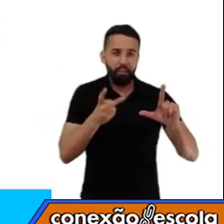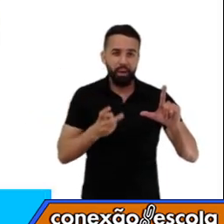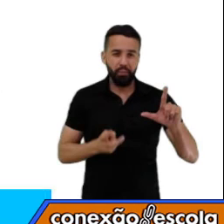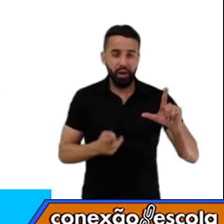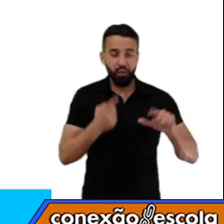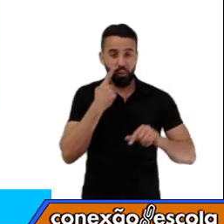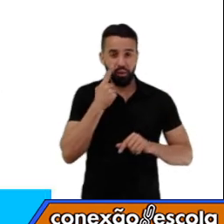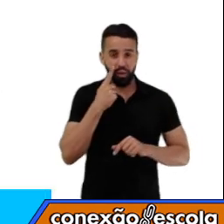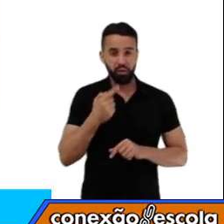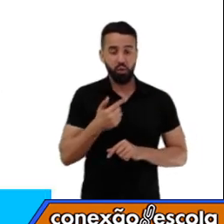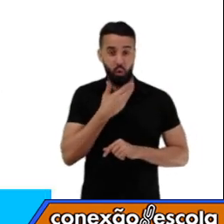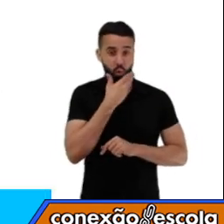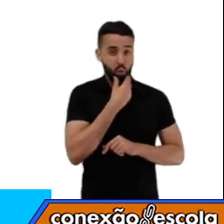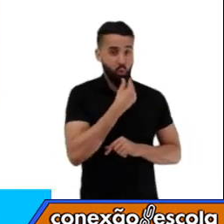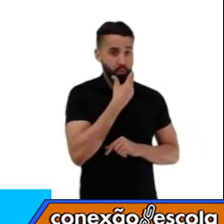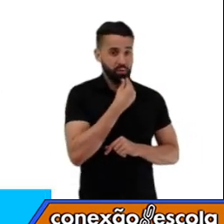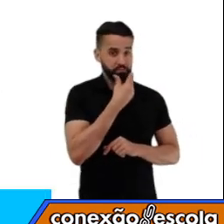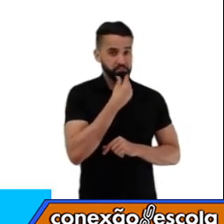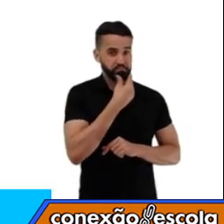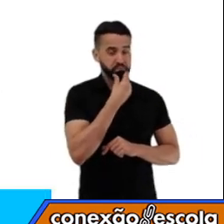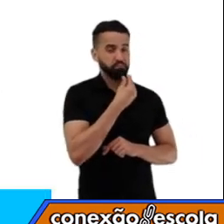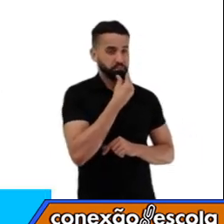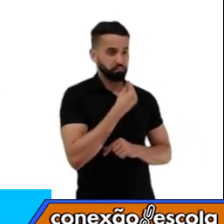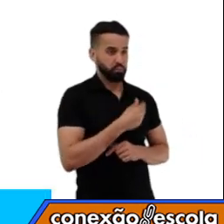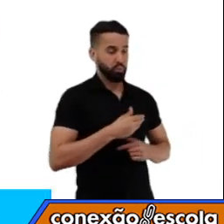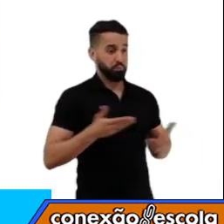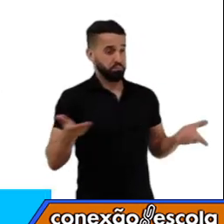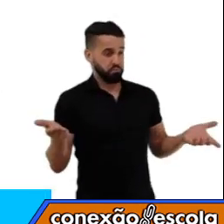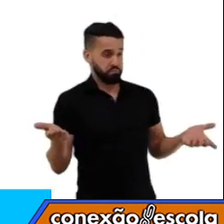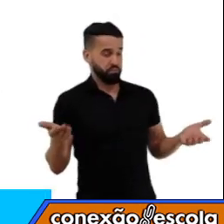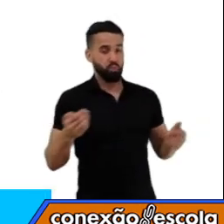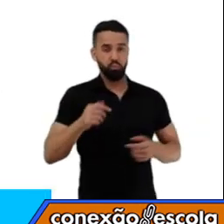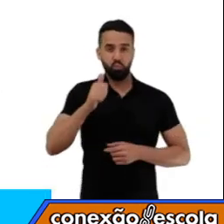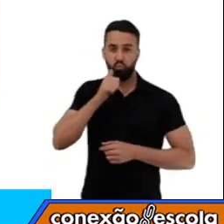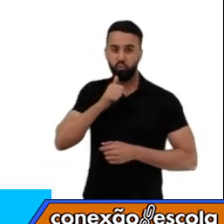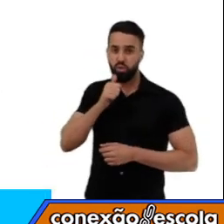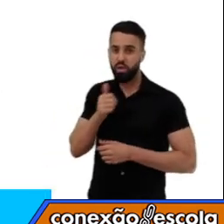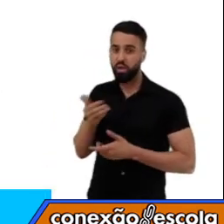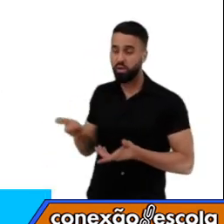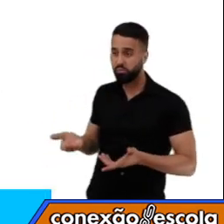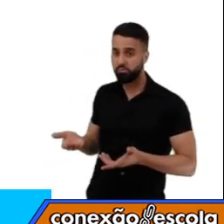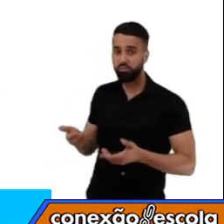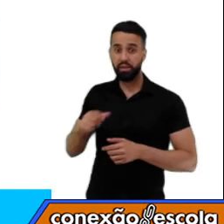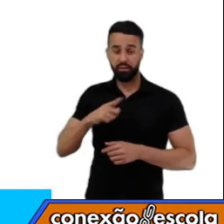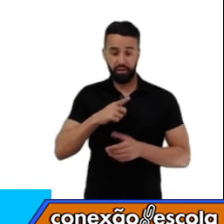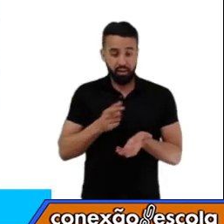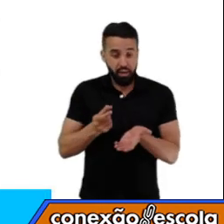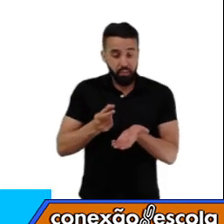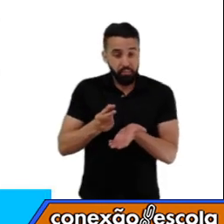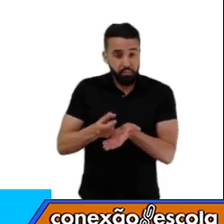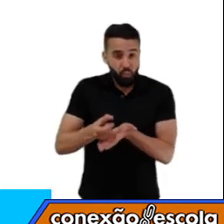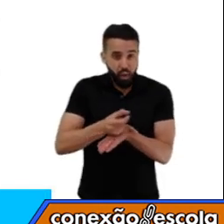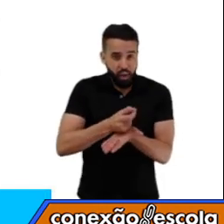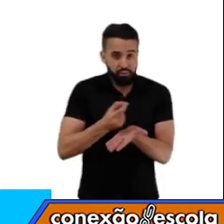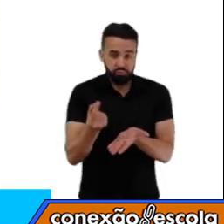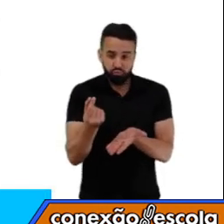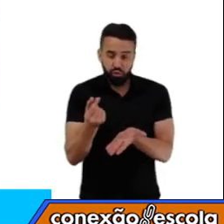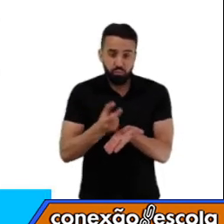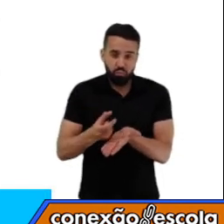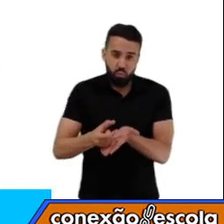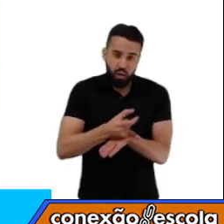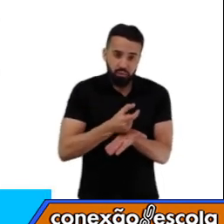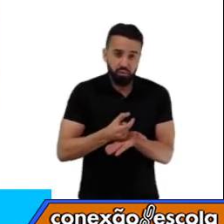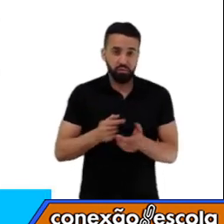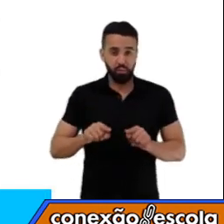olha só a postura do vendedor a postura da mulher Os Pequenos níqueis A negação